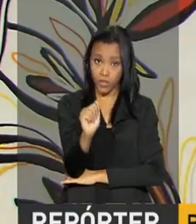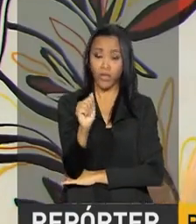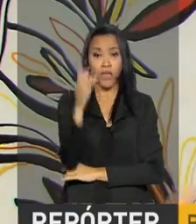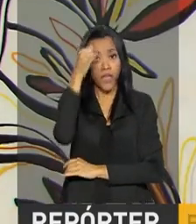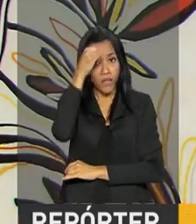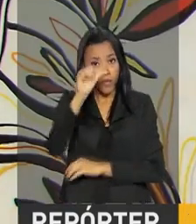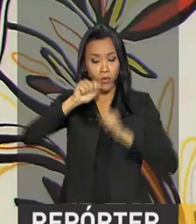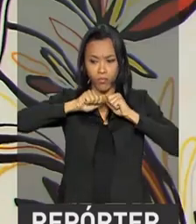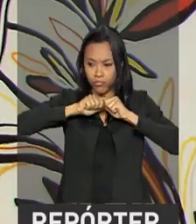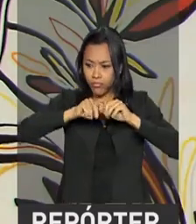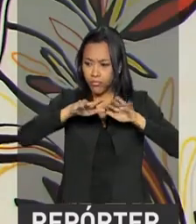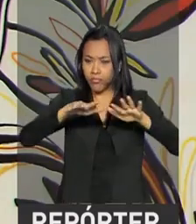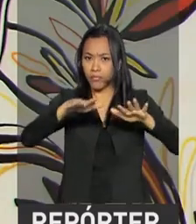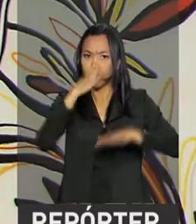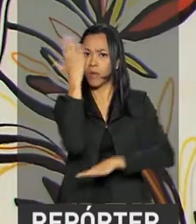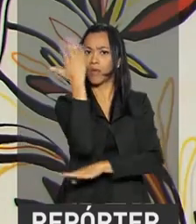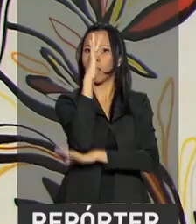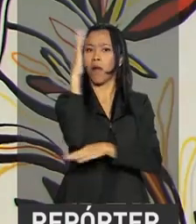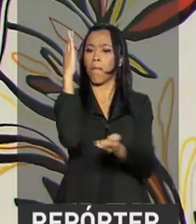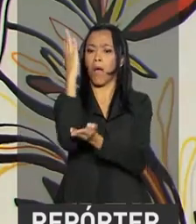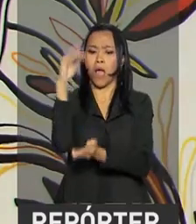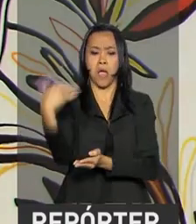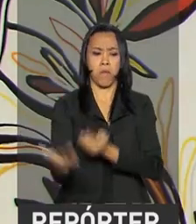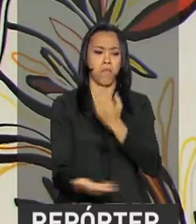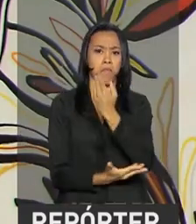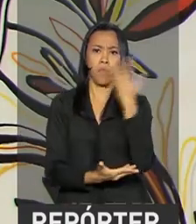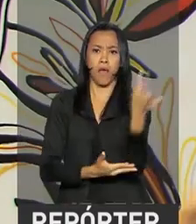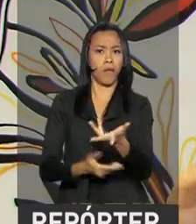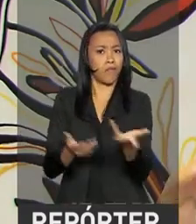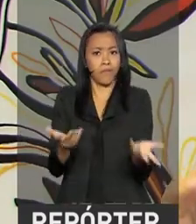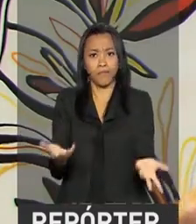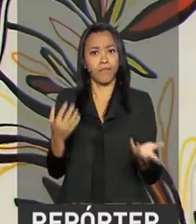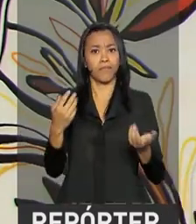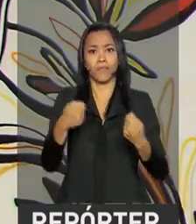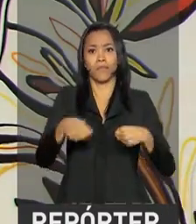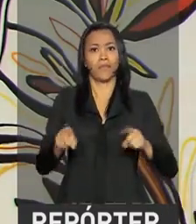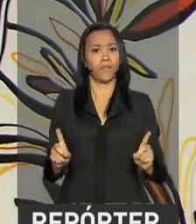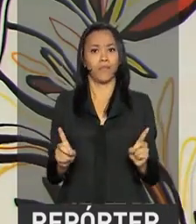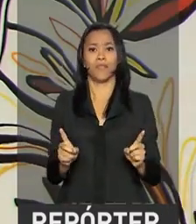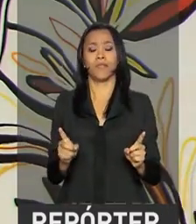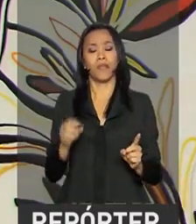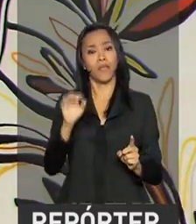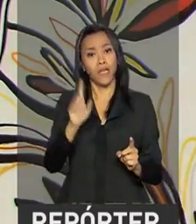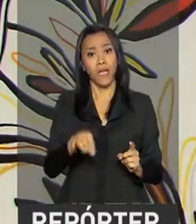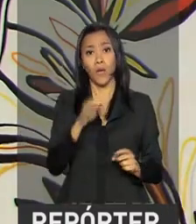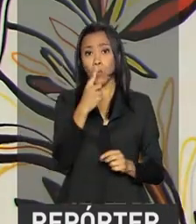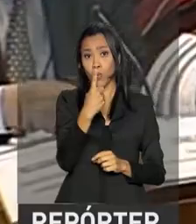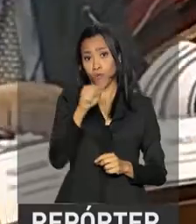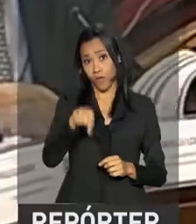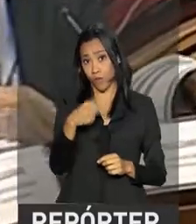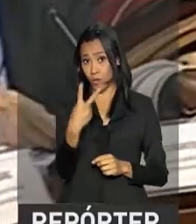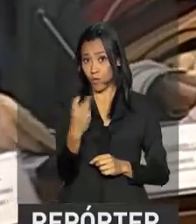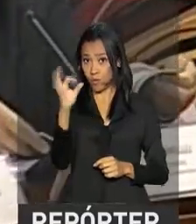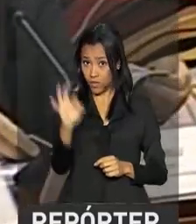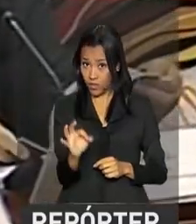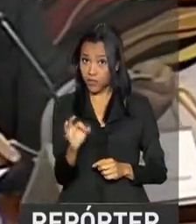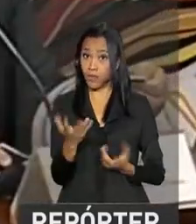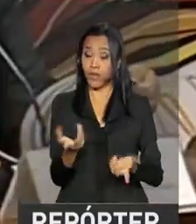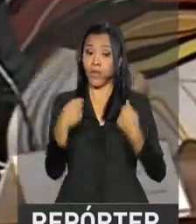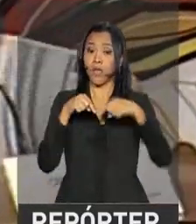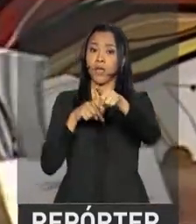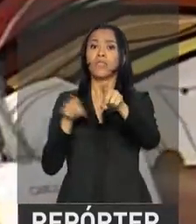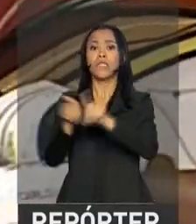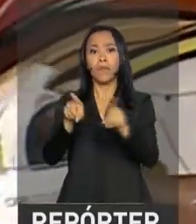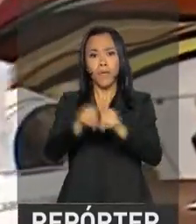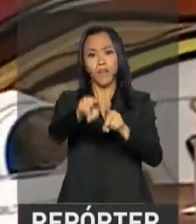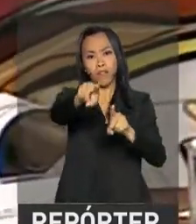da soja sobre novas folhas também é e nem corre um percentual de um filme 2% o resultado também foi comemorado